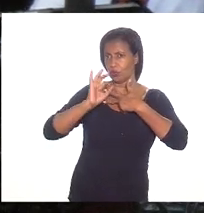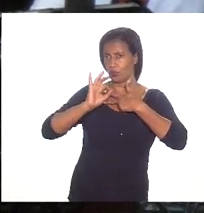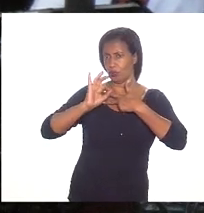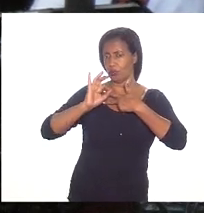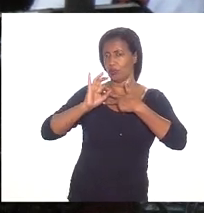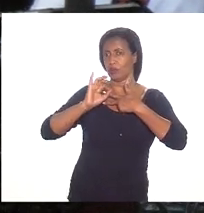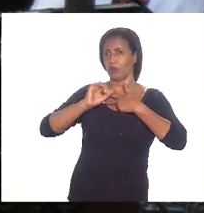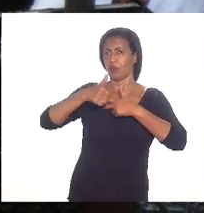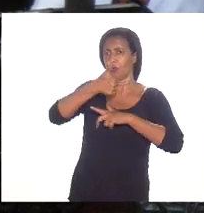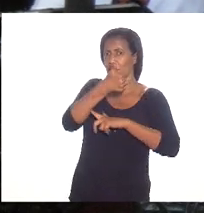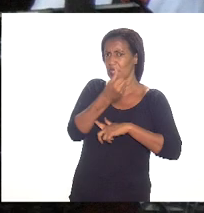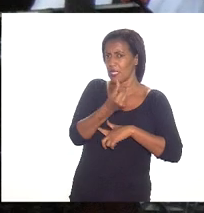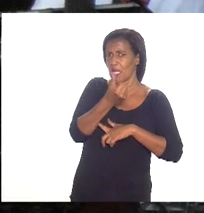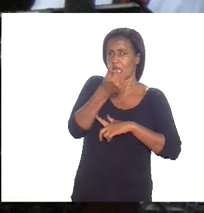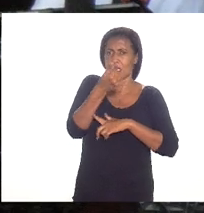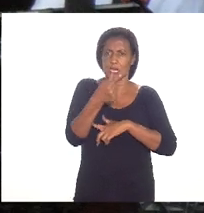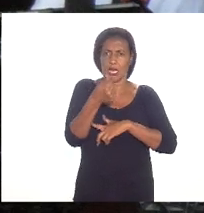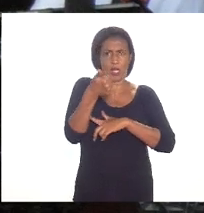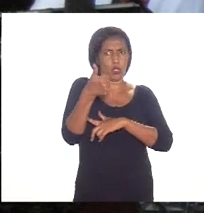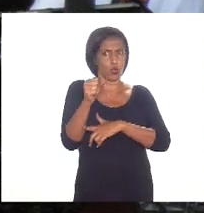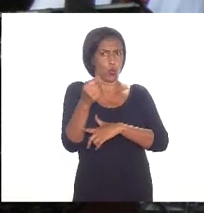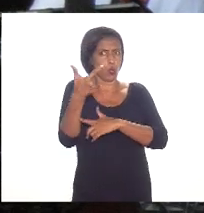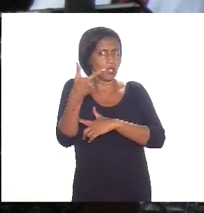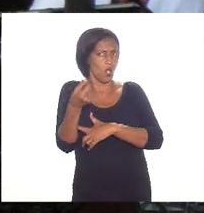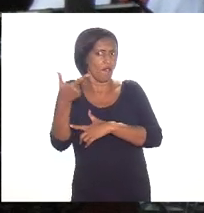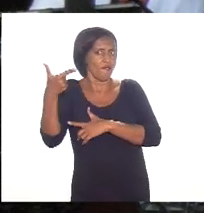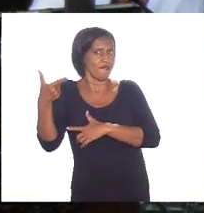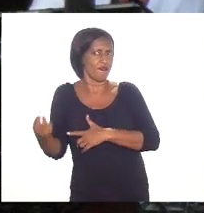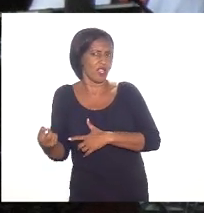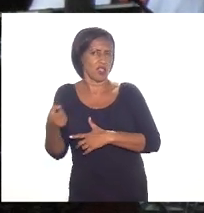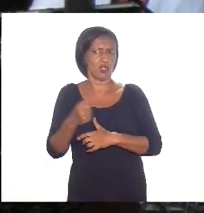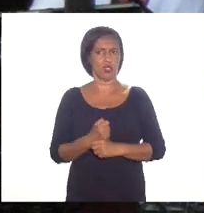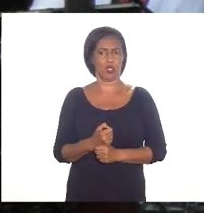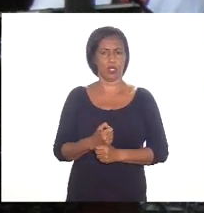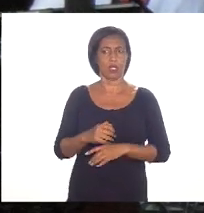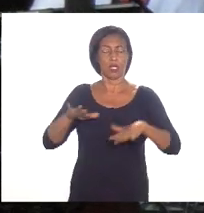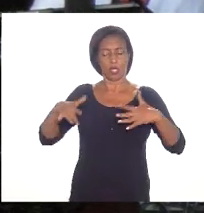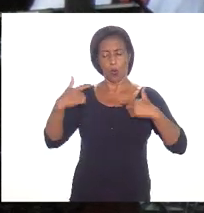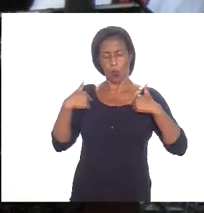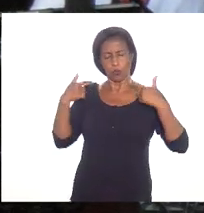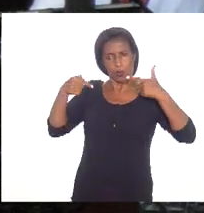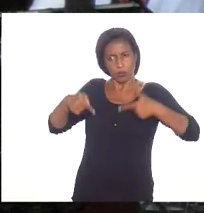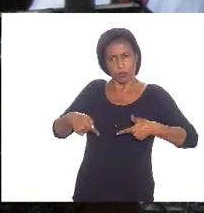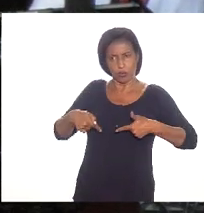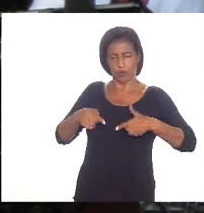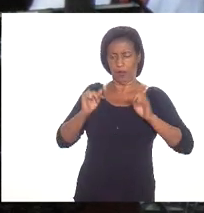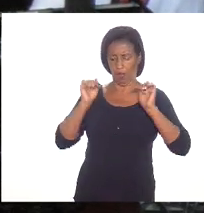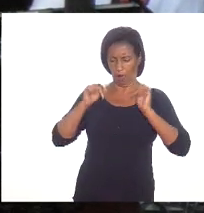em 17, em 18, 19, 20. Então, enquanto eu estiver aqui, não